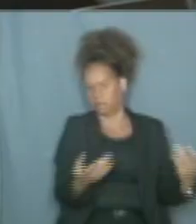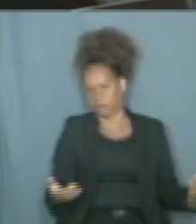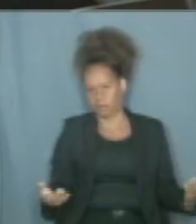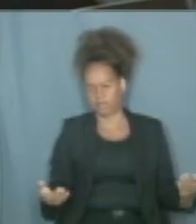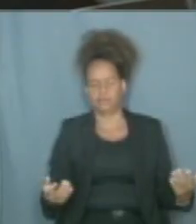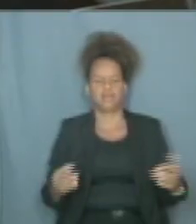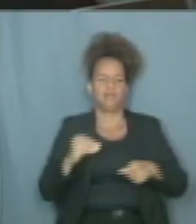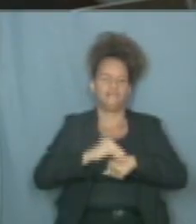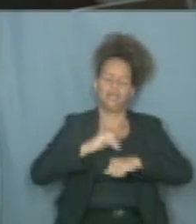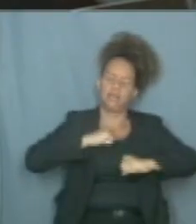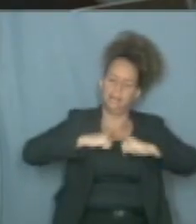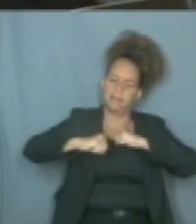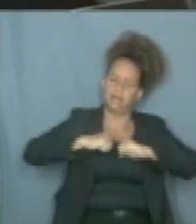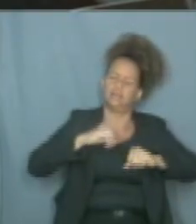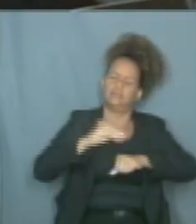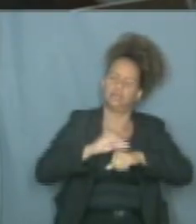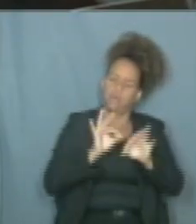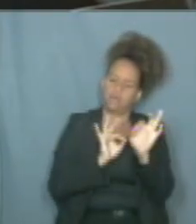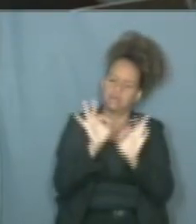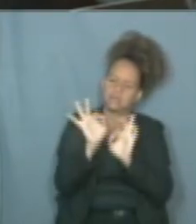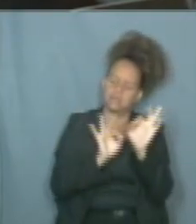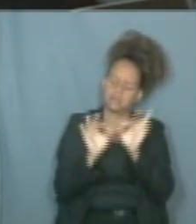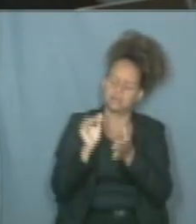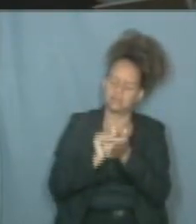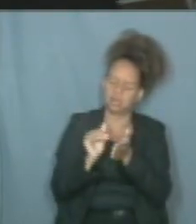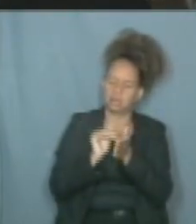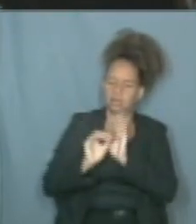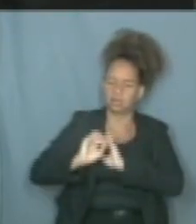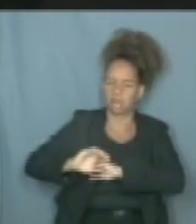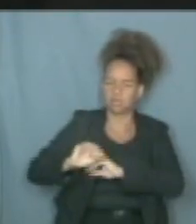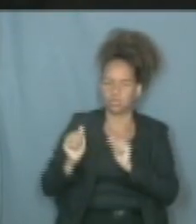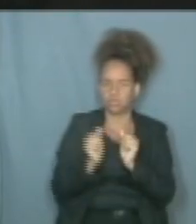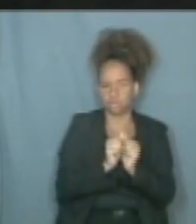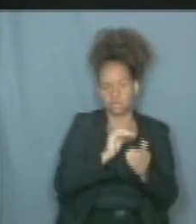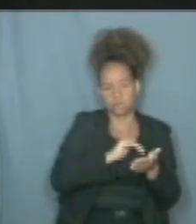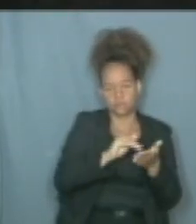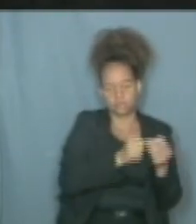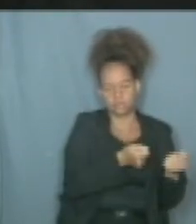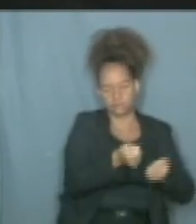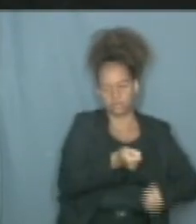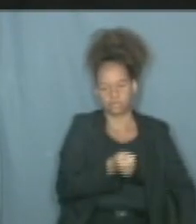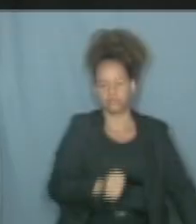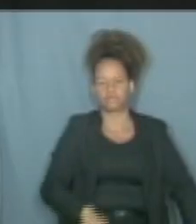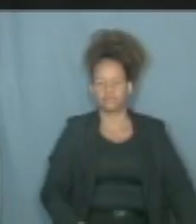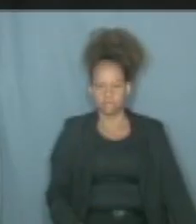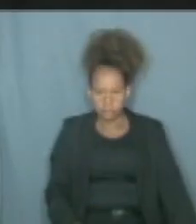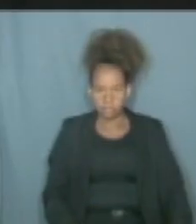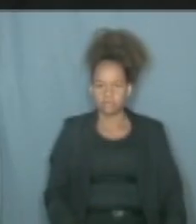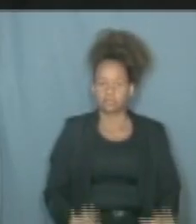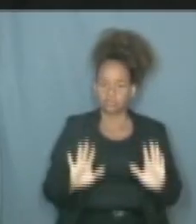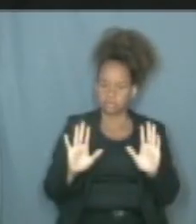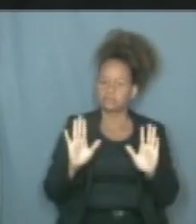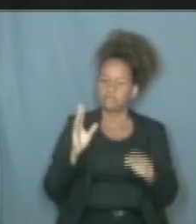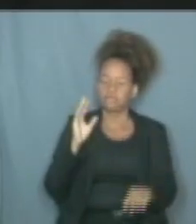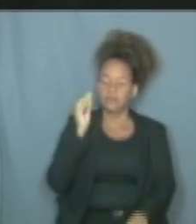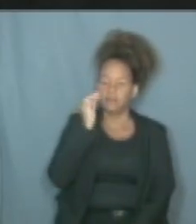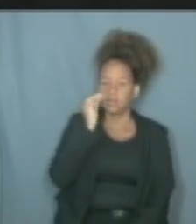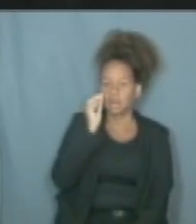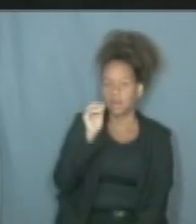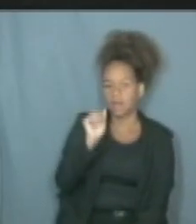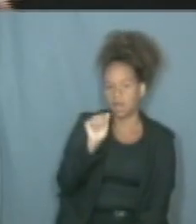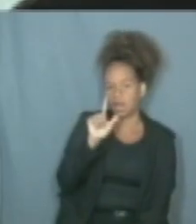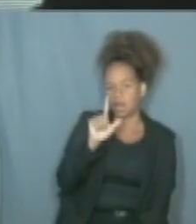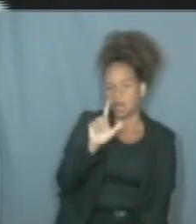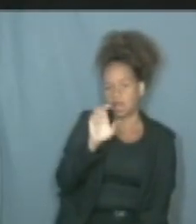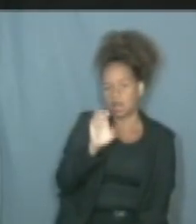de debate, de organização da própria Secretaria de Educação junto com a Secretaria de Administração. Eu coloquei para eles ali que a gente vai procurar Alexandre Feitosa,